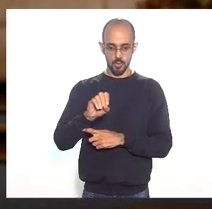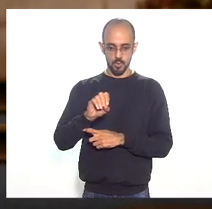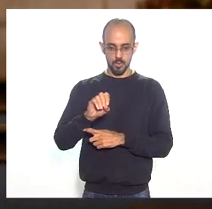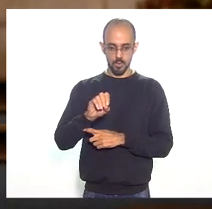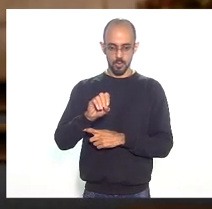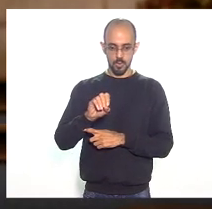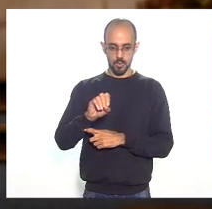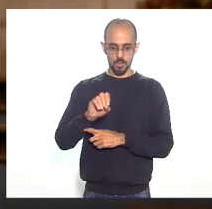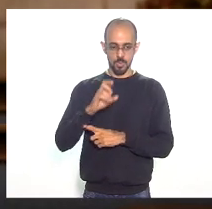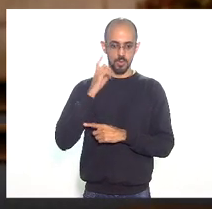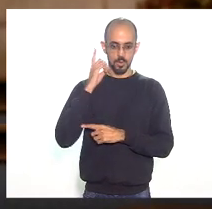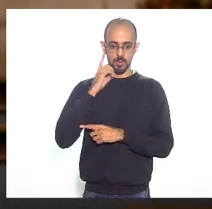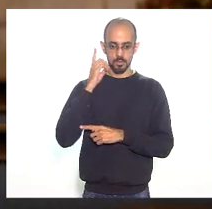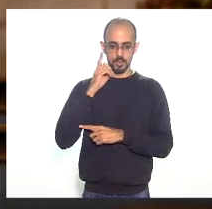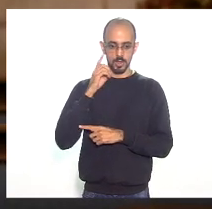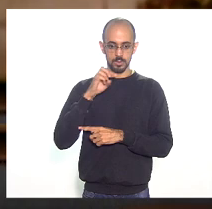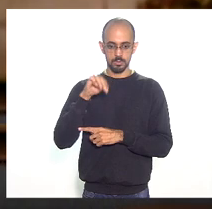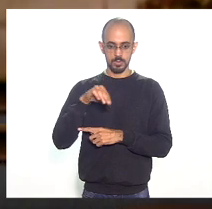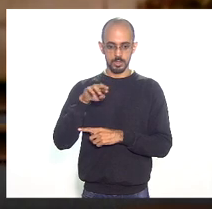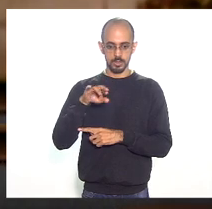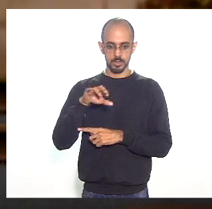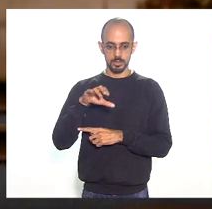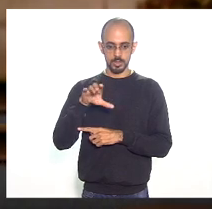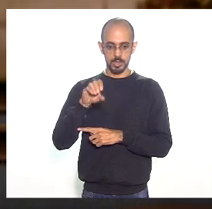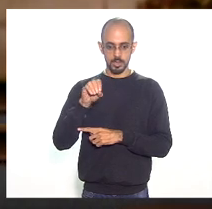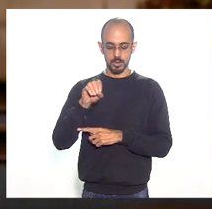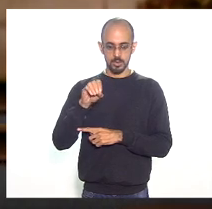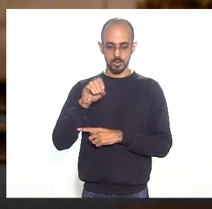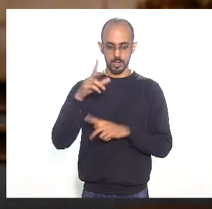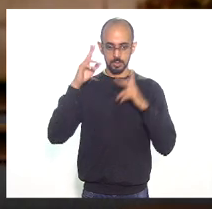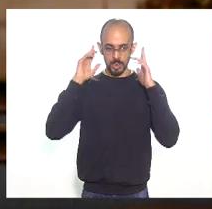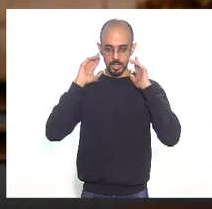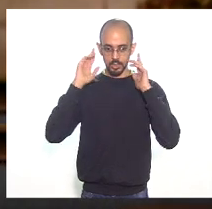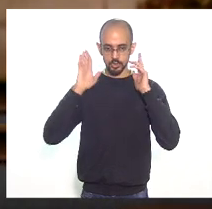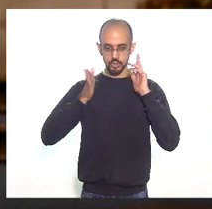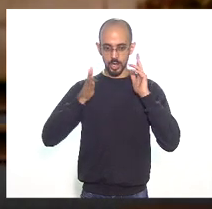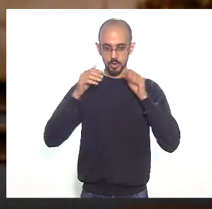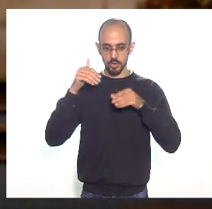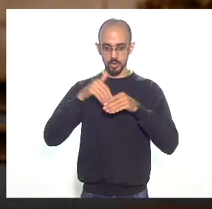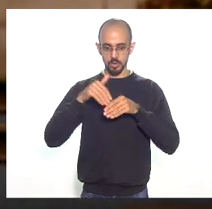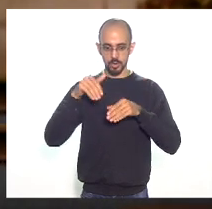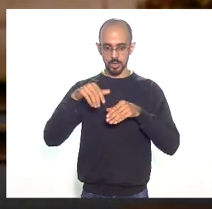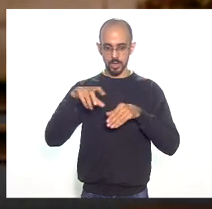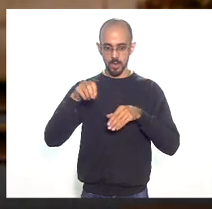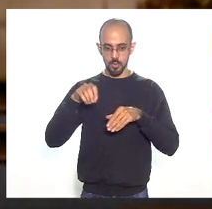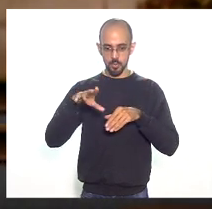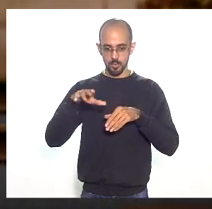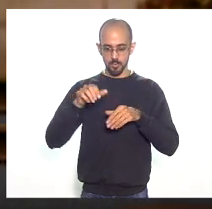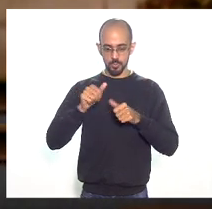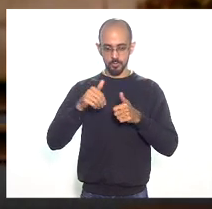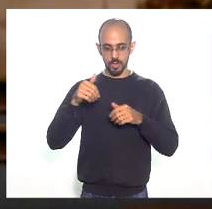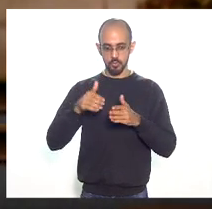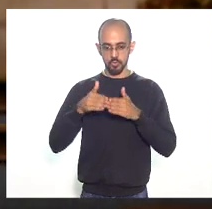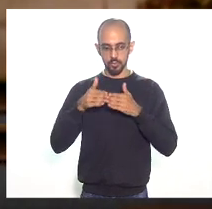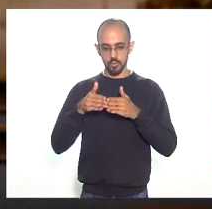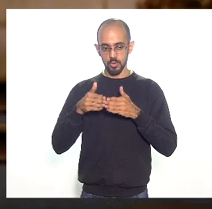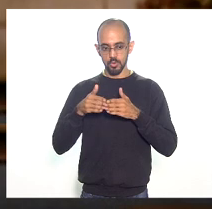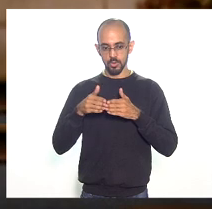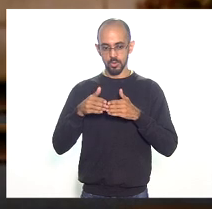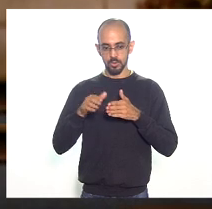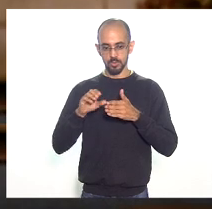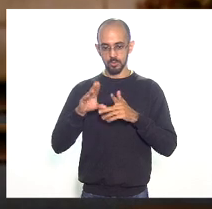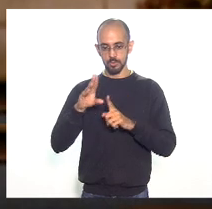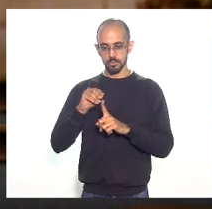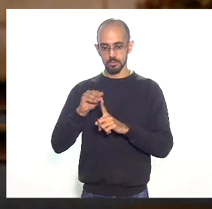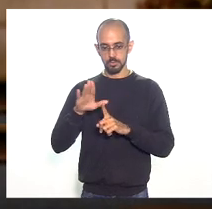deputado Marcelo Dino Marcelo cabeleireiro já aconteceu não aqui chegou um eco aí que estava aberto Marcelo deputado